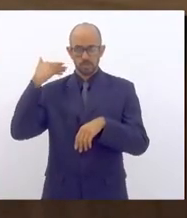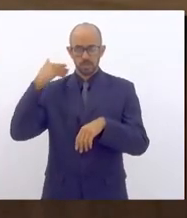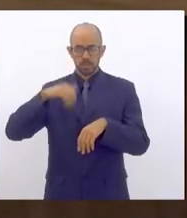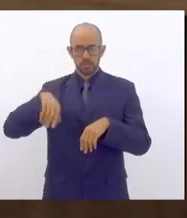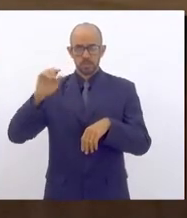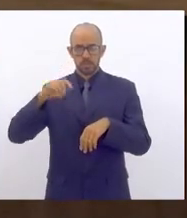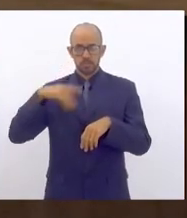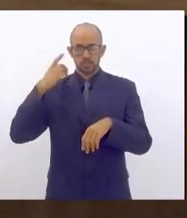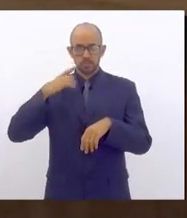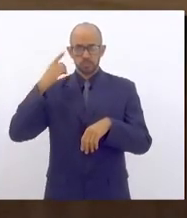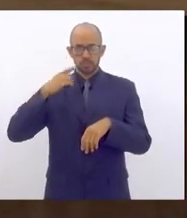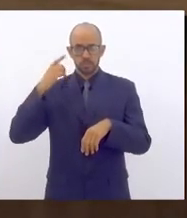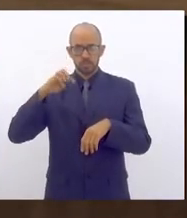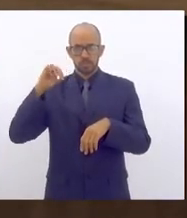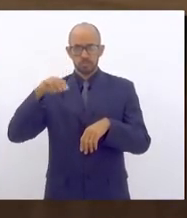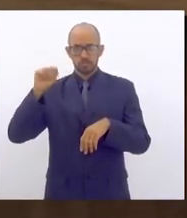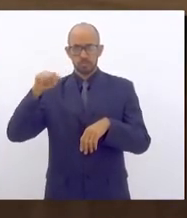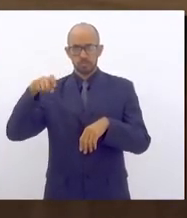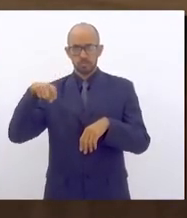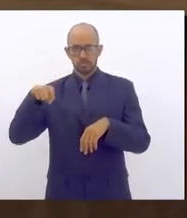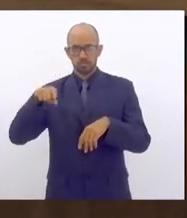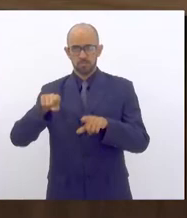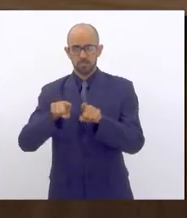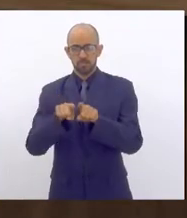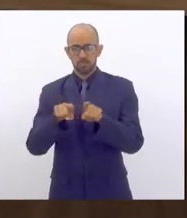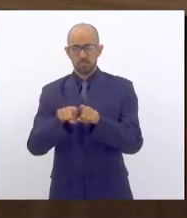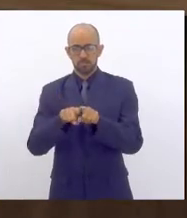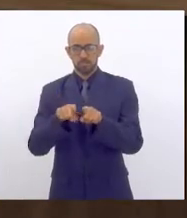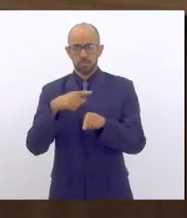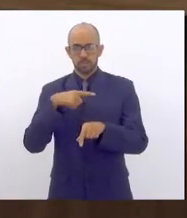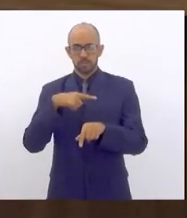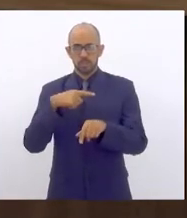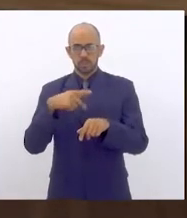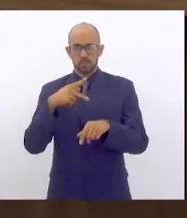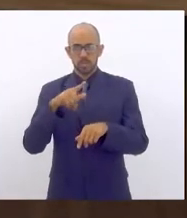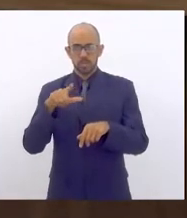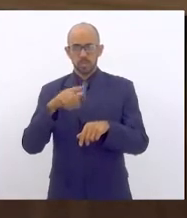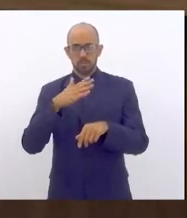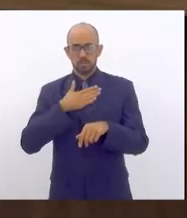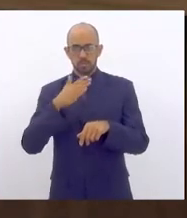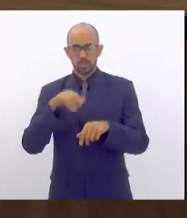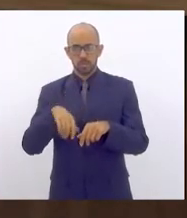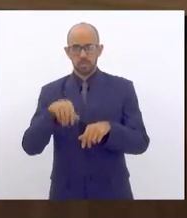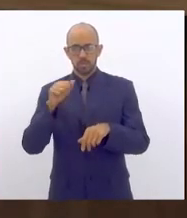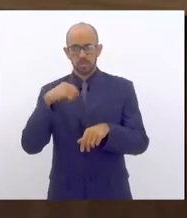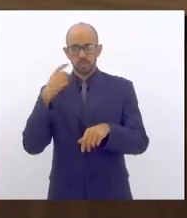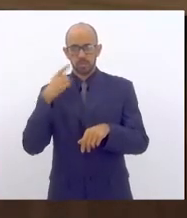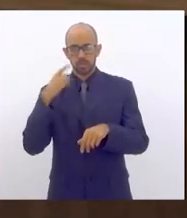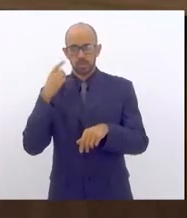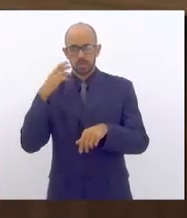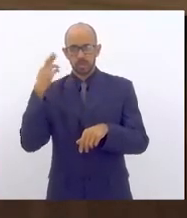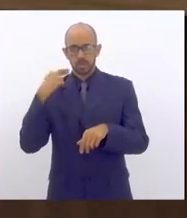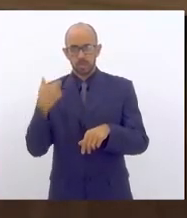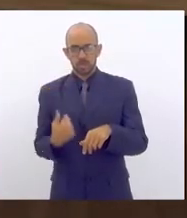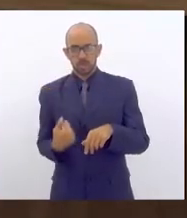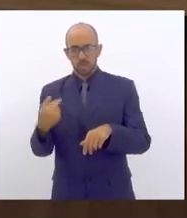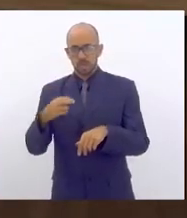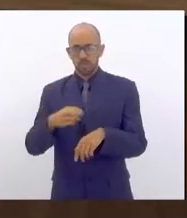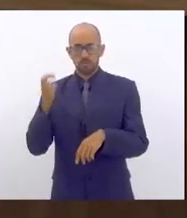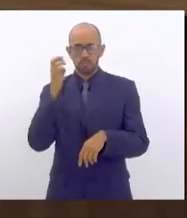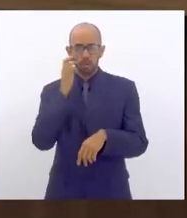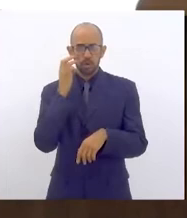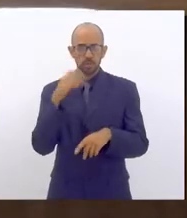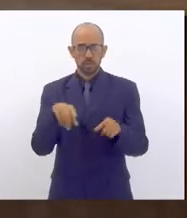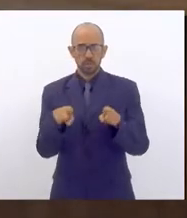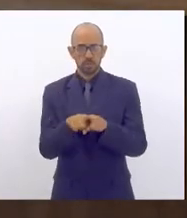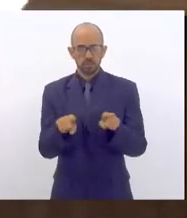Max Lemos, e que também há aqui projeto de minha autoria, da deputada Renata Souza, e Mônica com a mesma temática